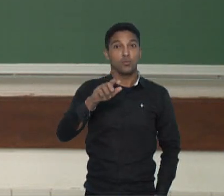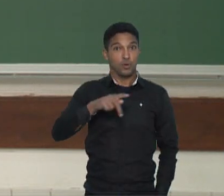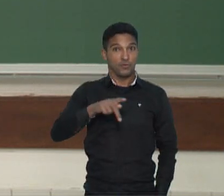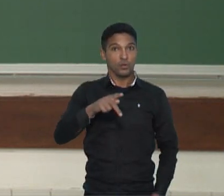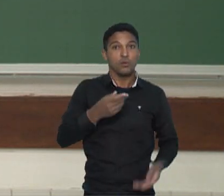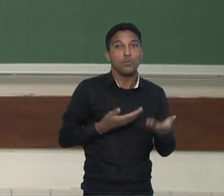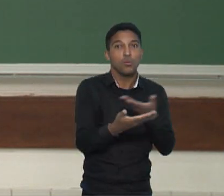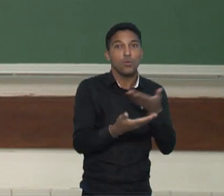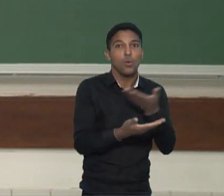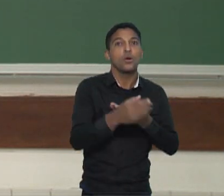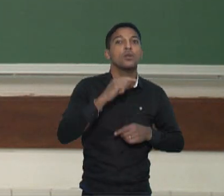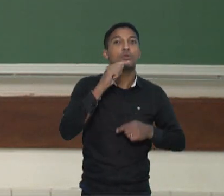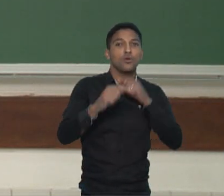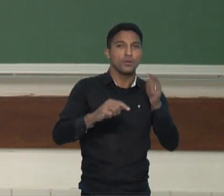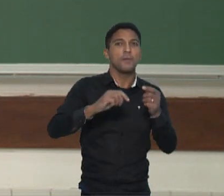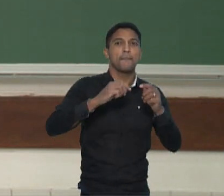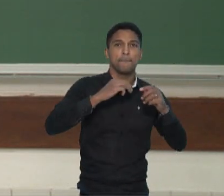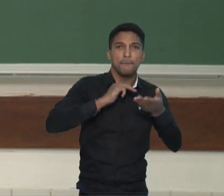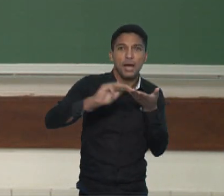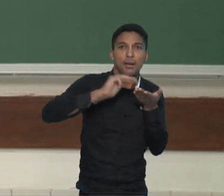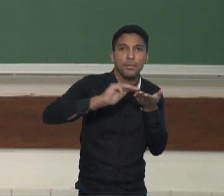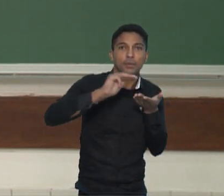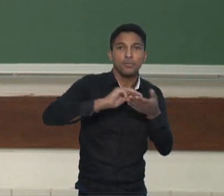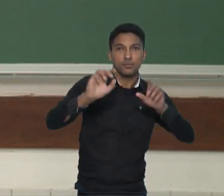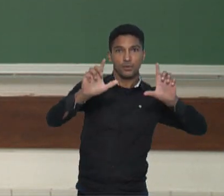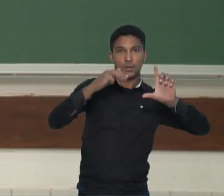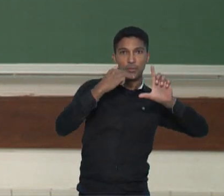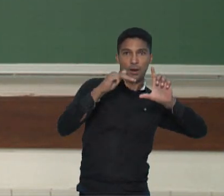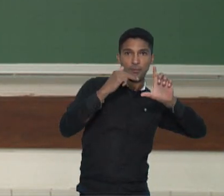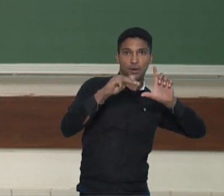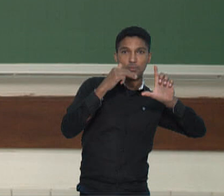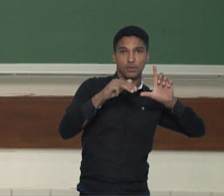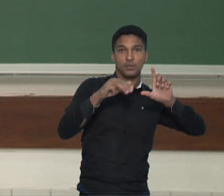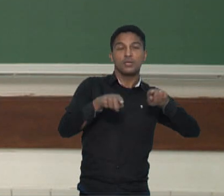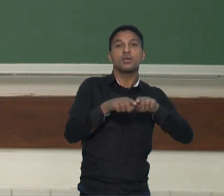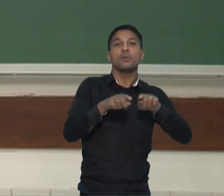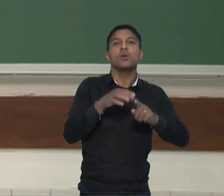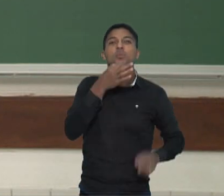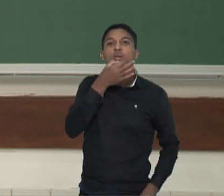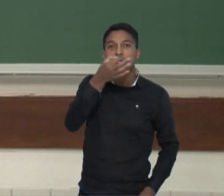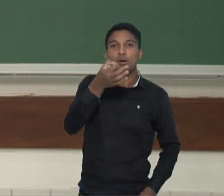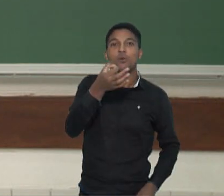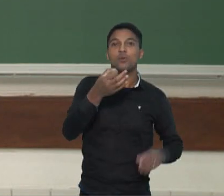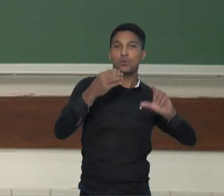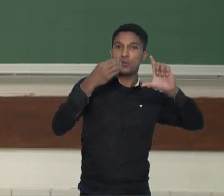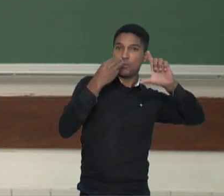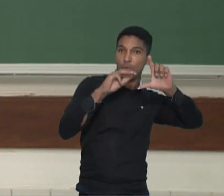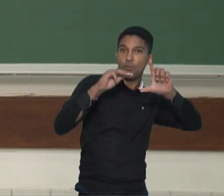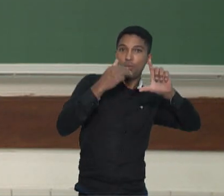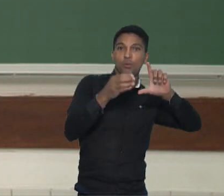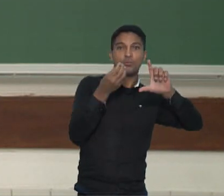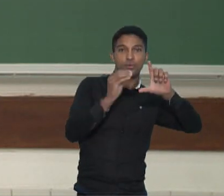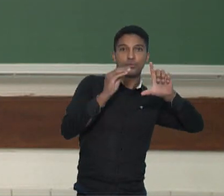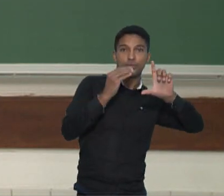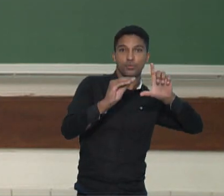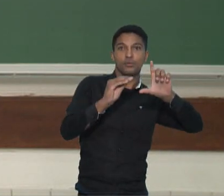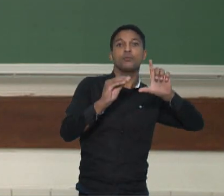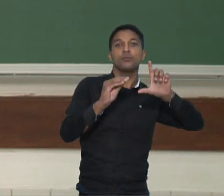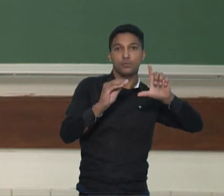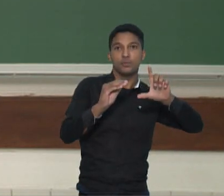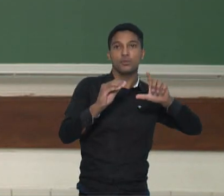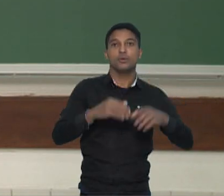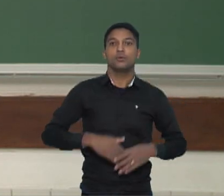complemento, certo? Esses são os nossos objetivos. Iremos utilizar uma sinopse como base